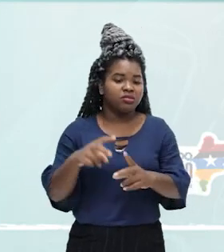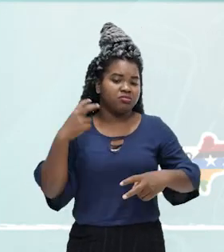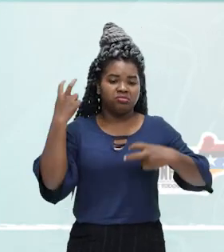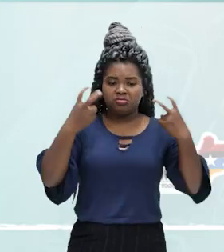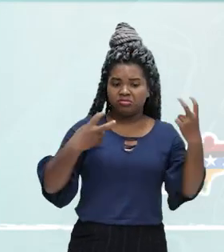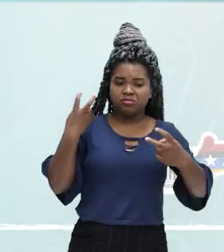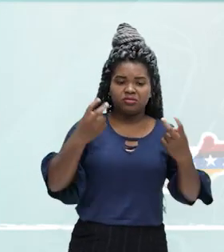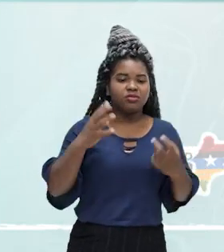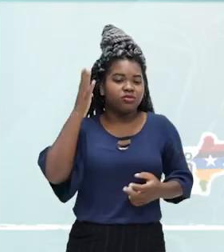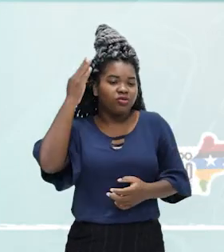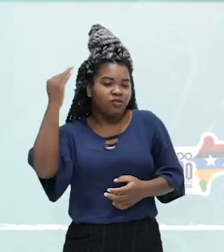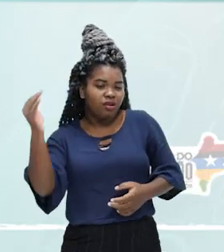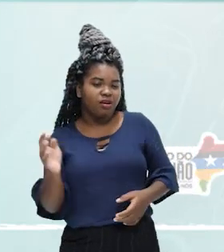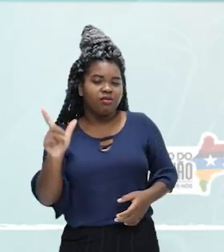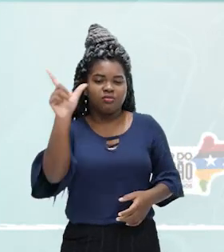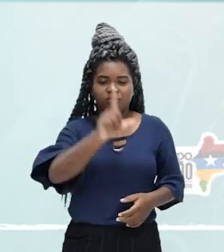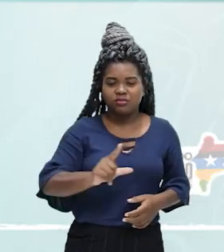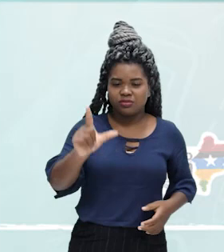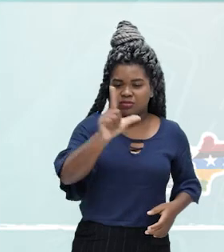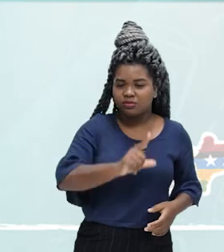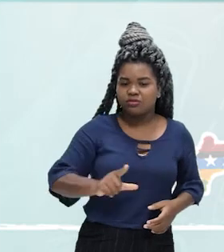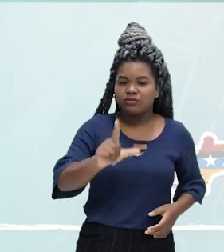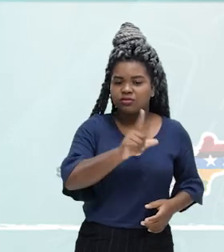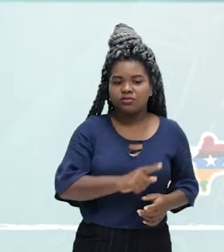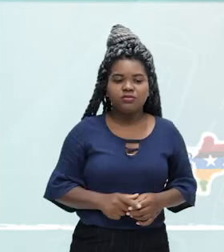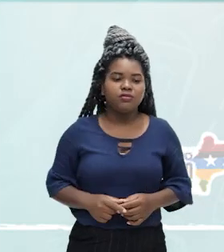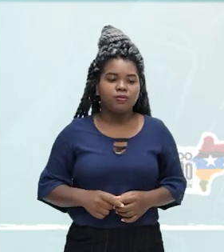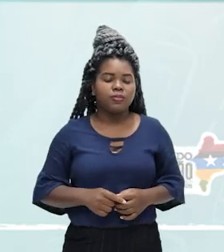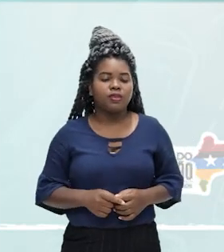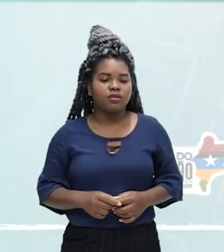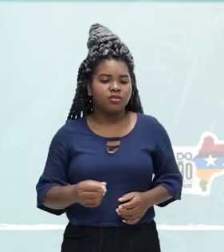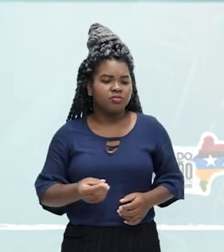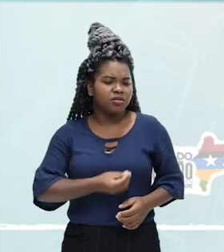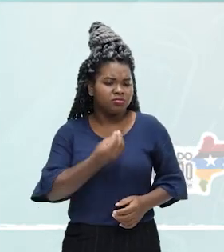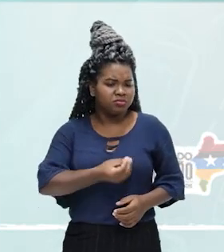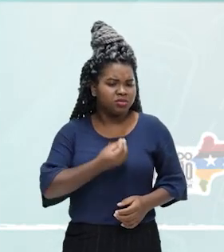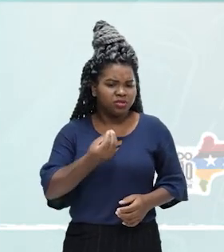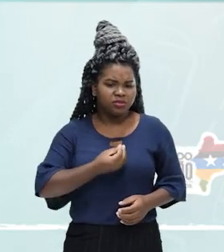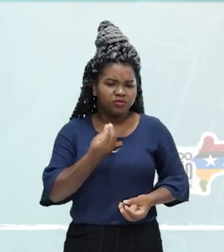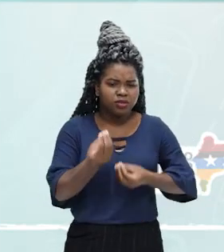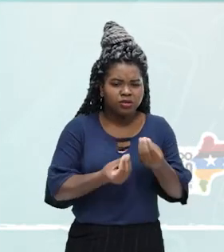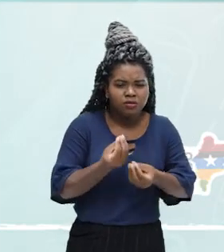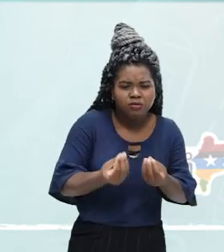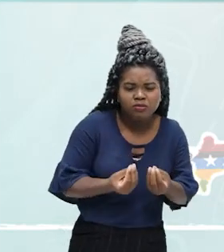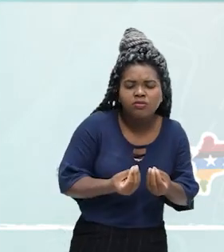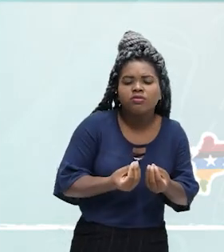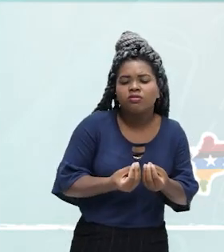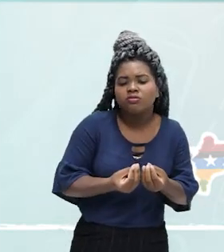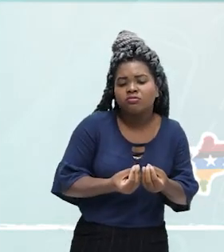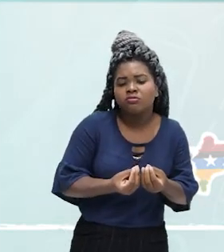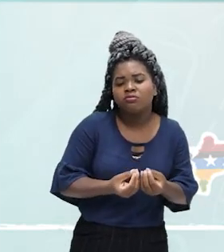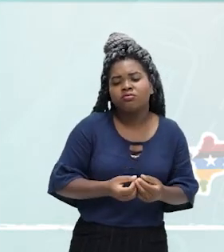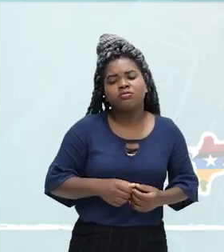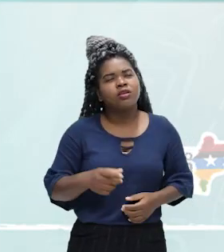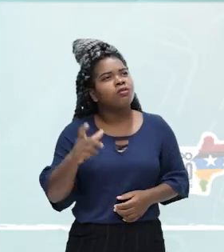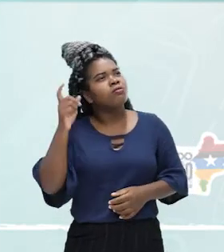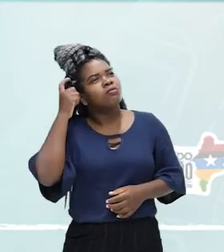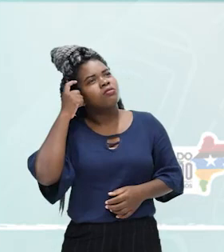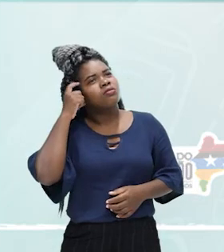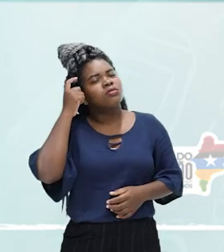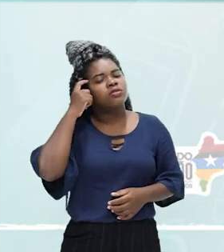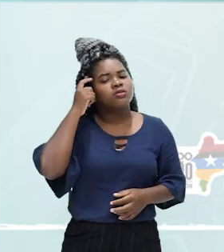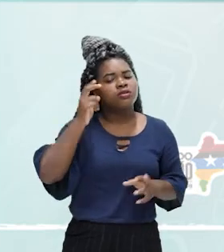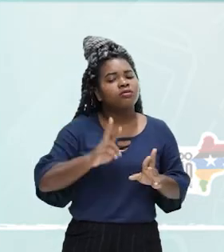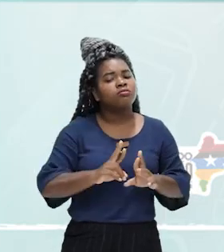fama literária, os meus hábitos de espírito e o meu modo de vida me tornam essa pequena parte que me resta